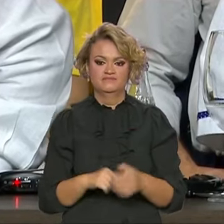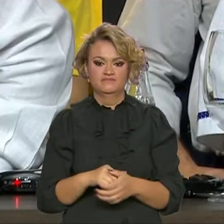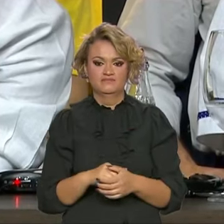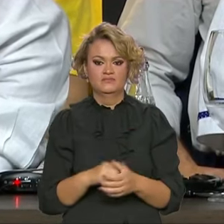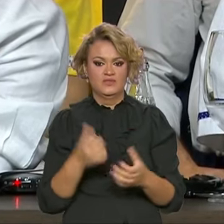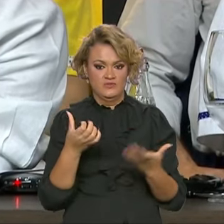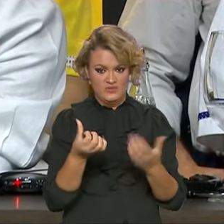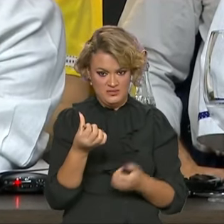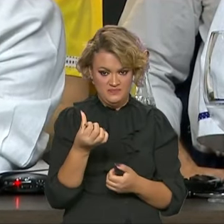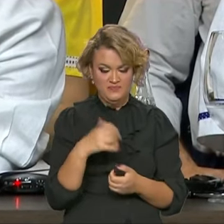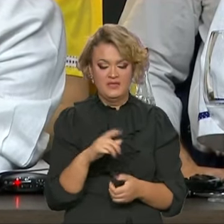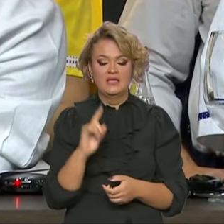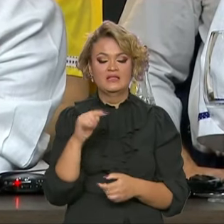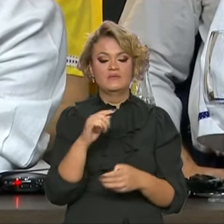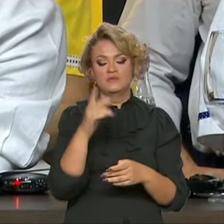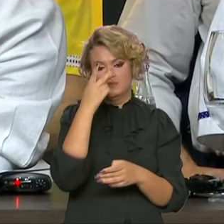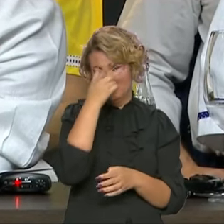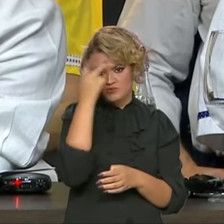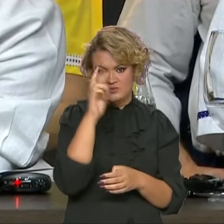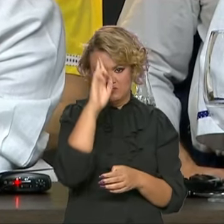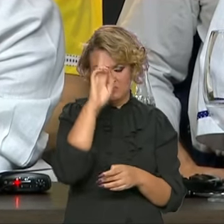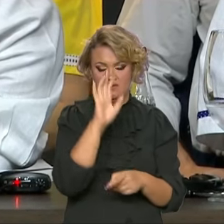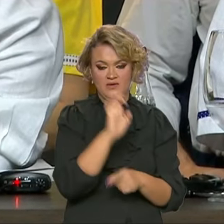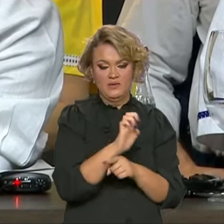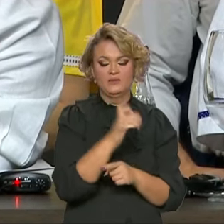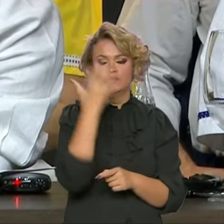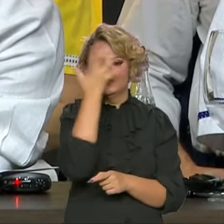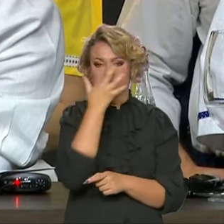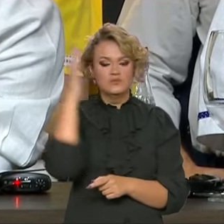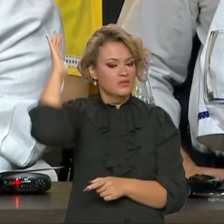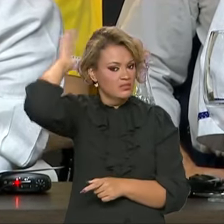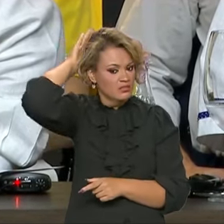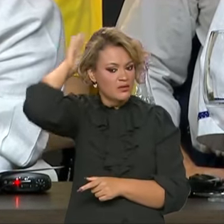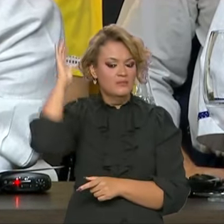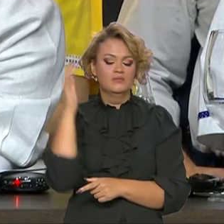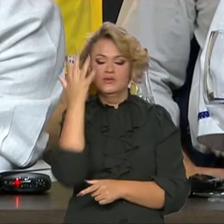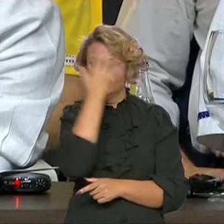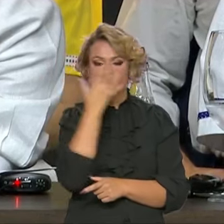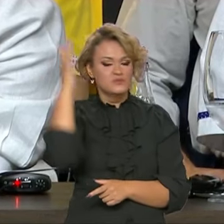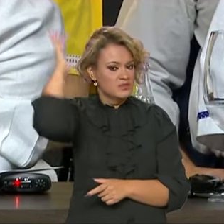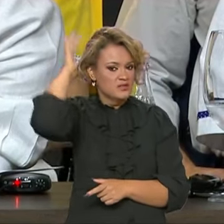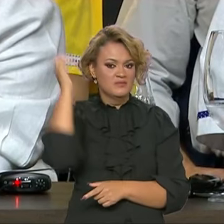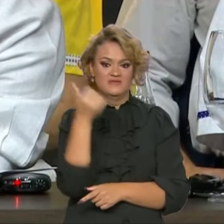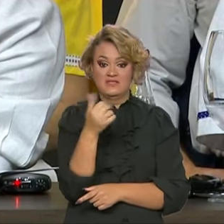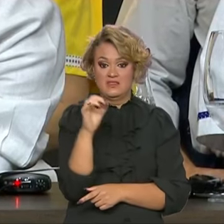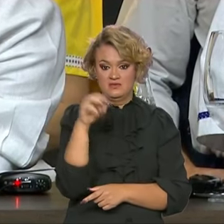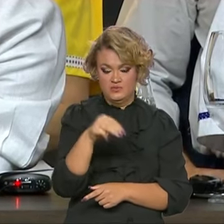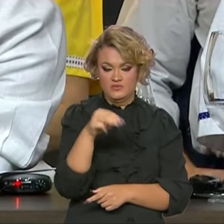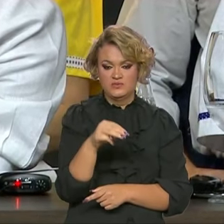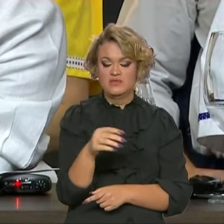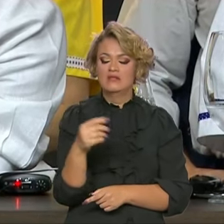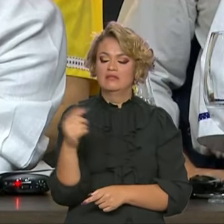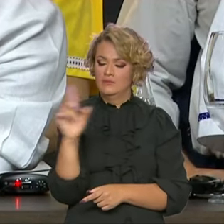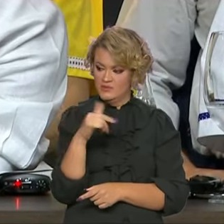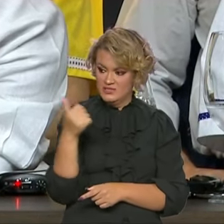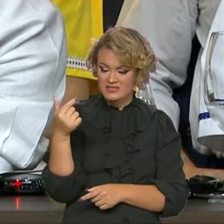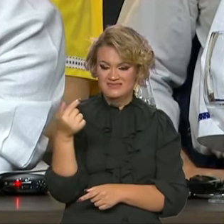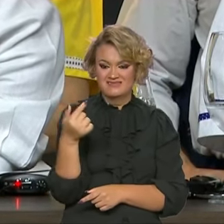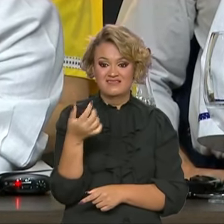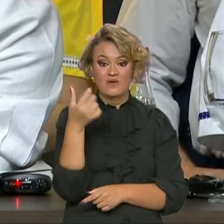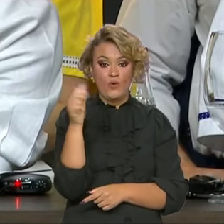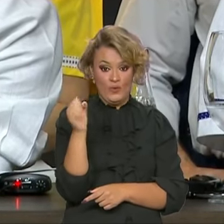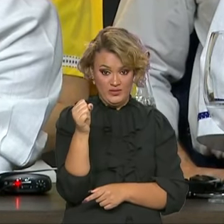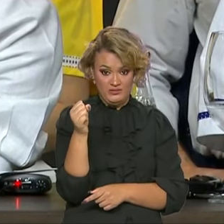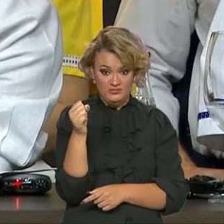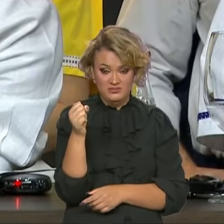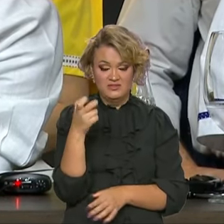O chanceler do Equador e do Suriname terão 10 minutos cada um. Depois dessas intervenções, suspenderemos